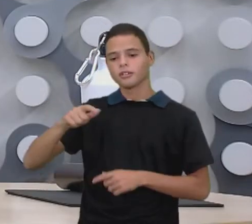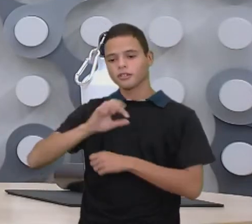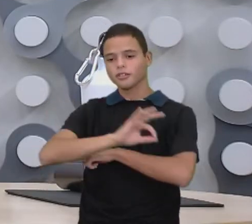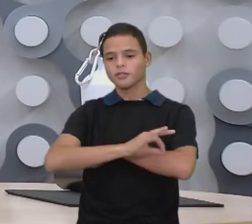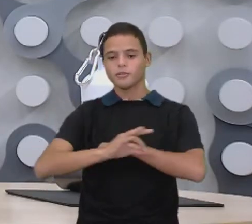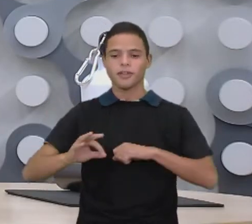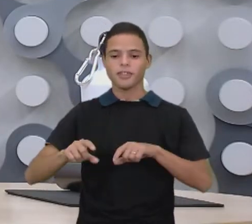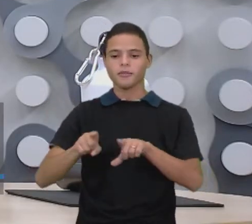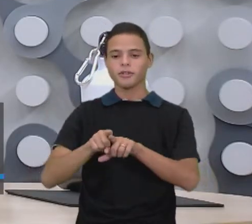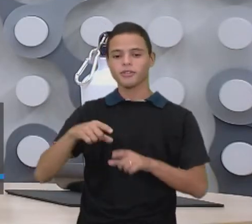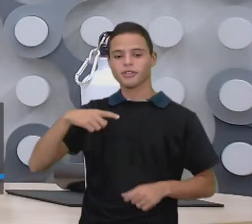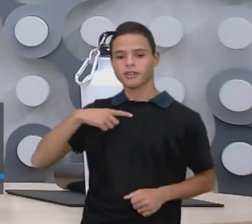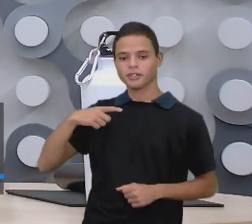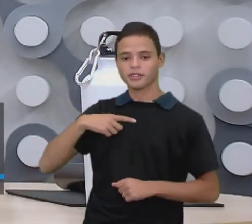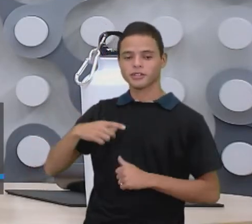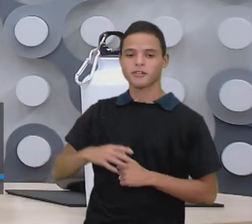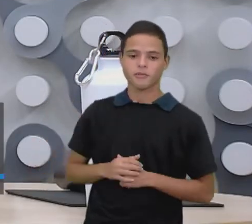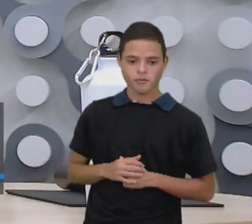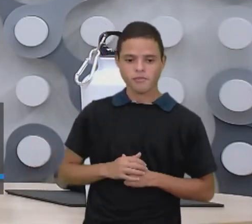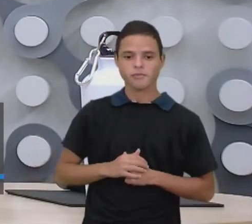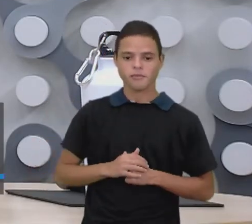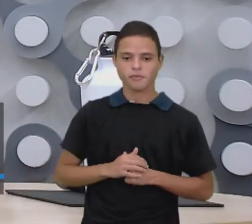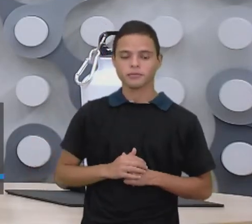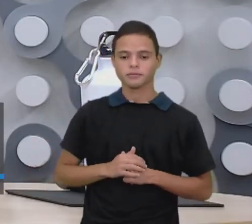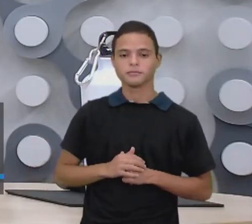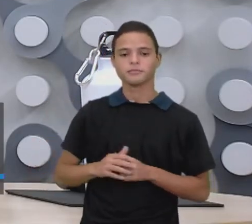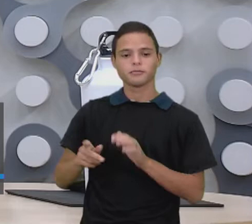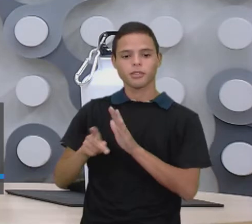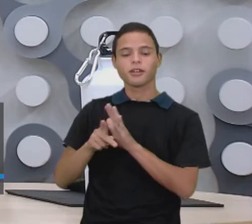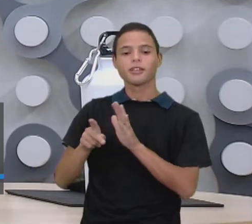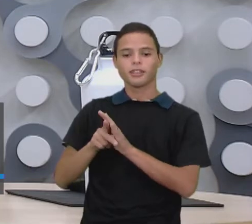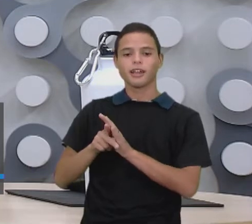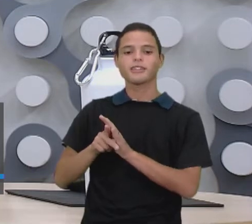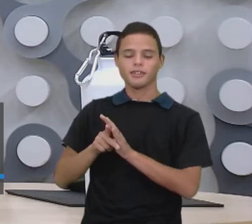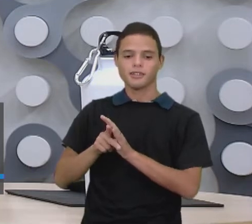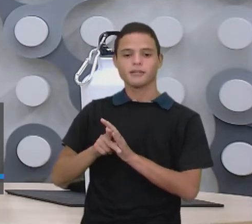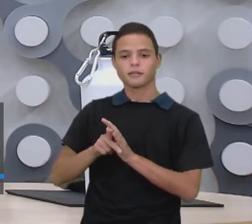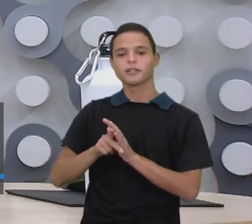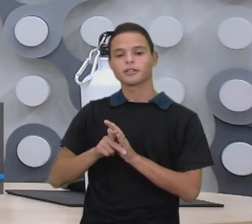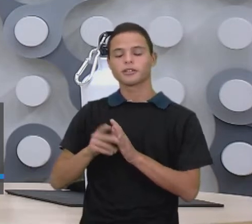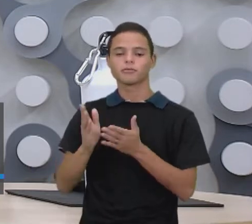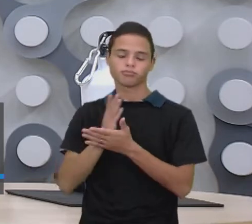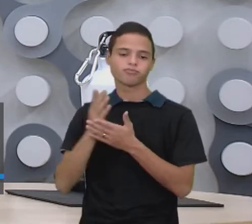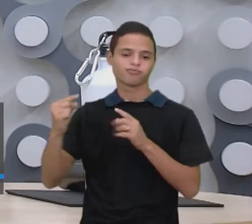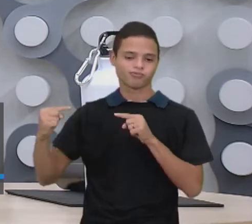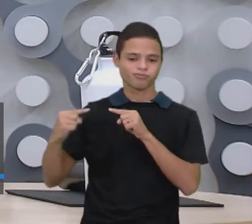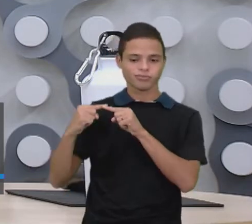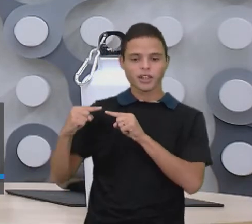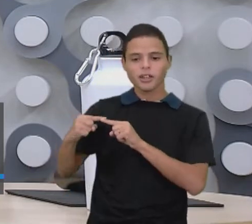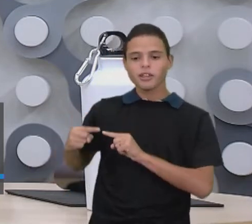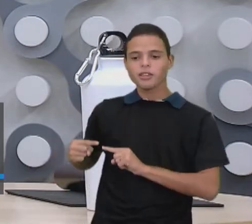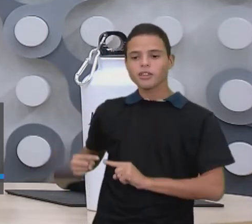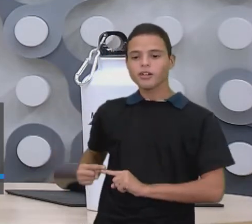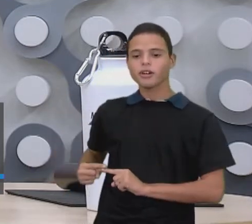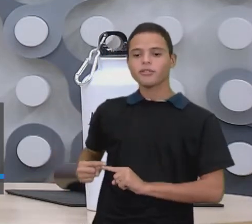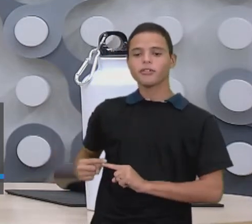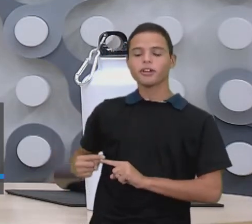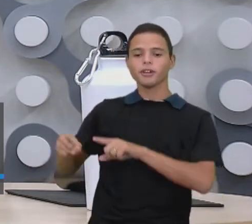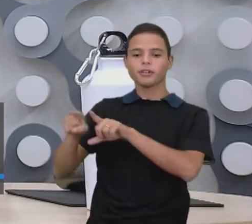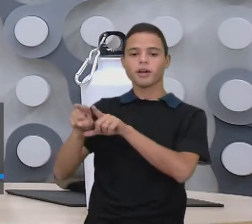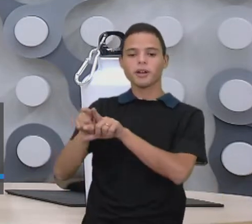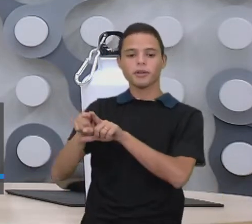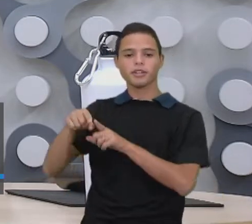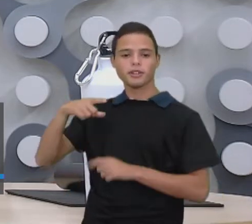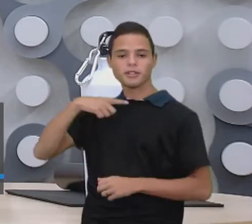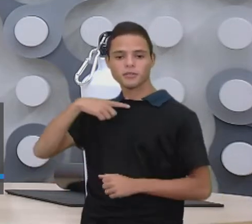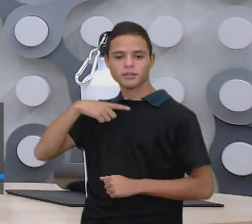falaram muito sobre isso, e muitas informações relevantes, né? Que espero eu que vocês tenham anotado